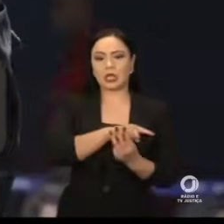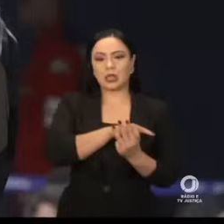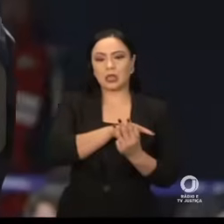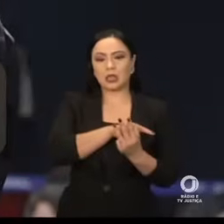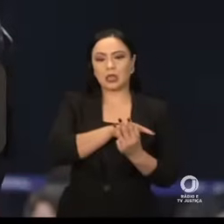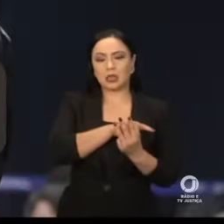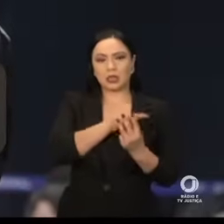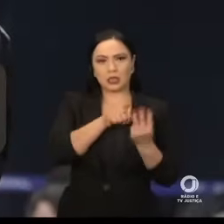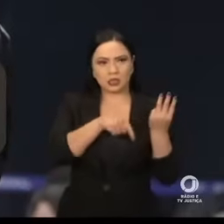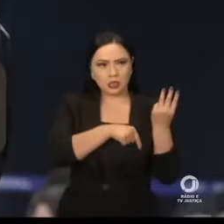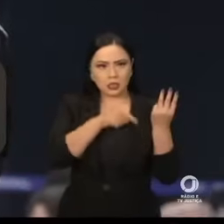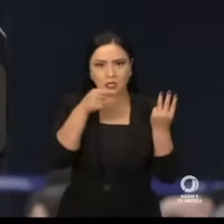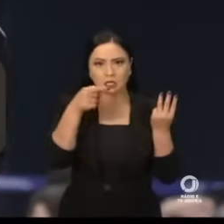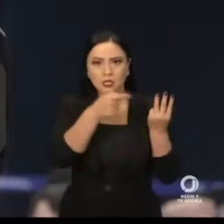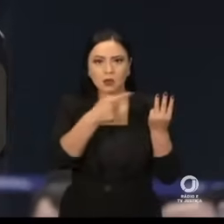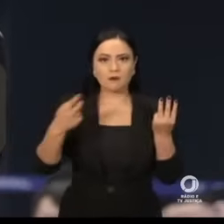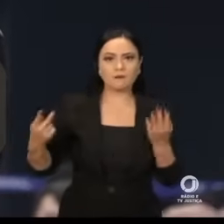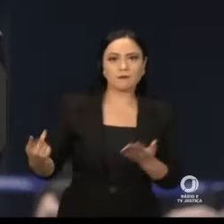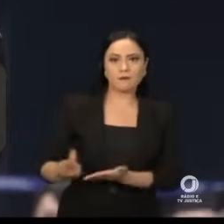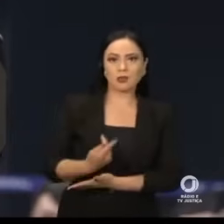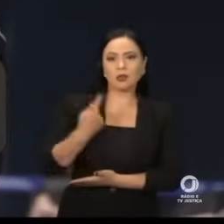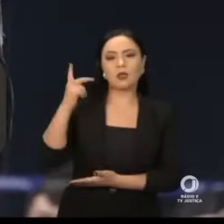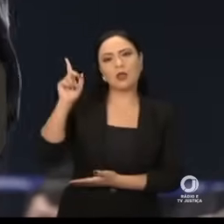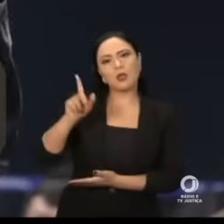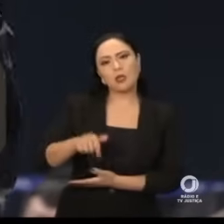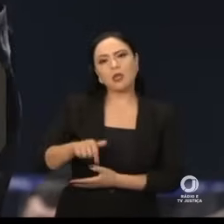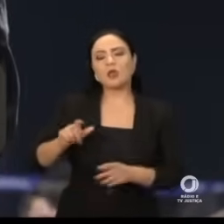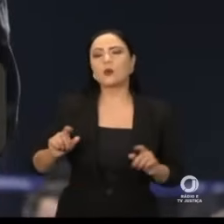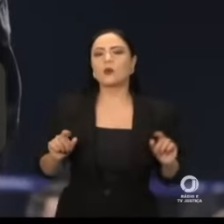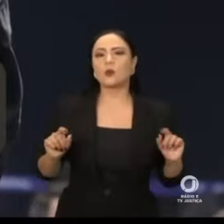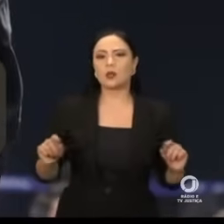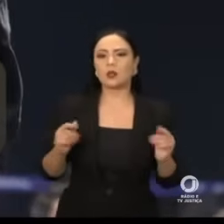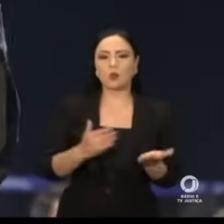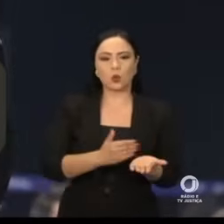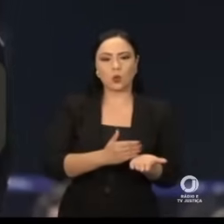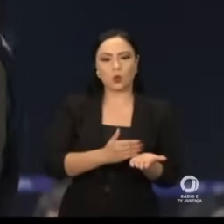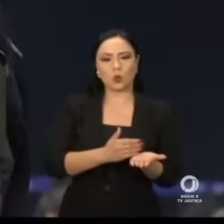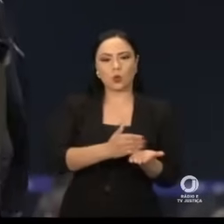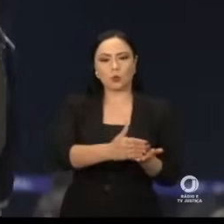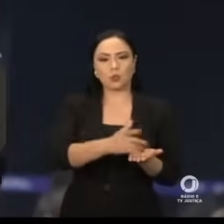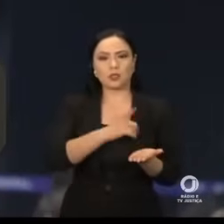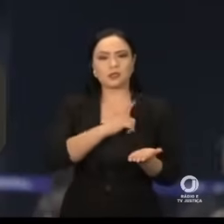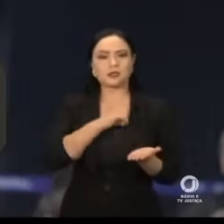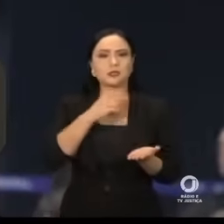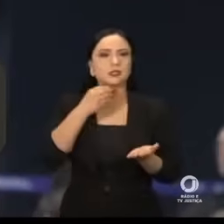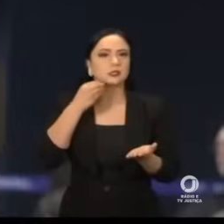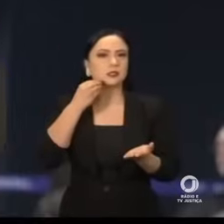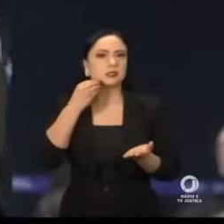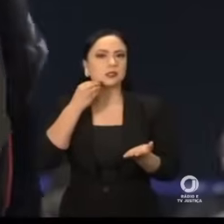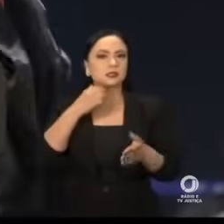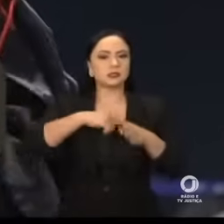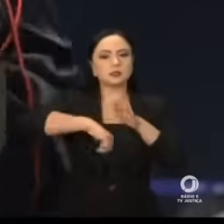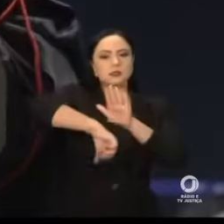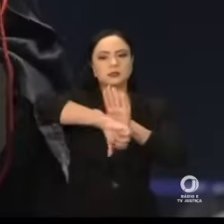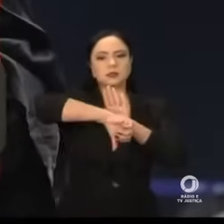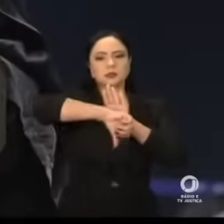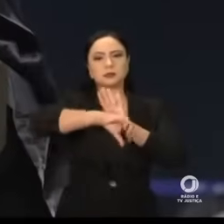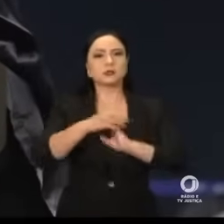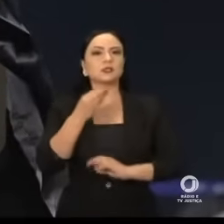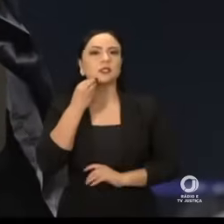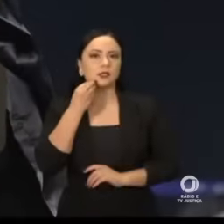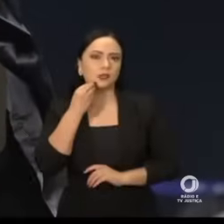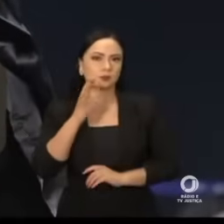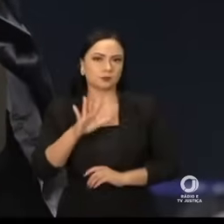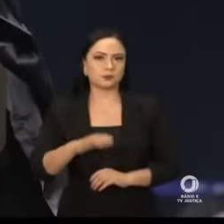estes fatos seriam, na verdade, o início de execução do crime de atentado.